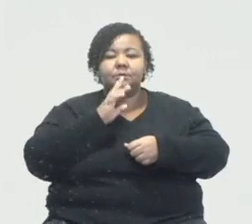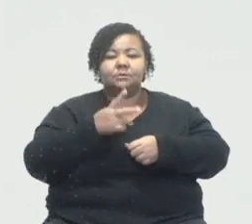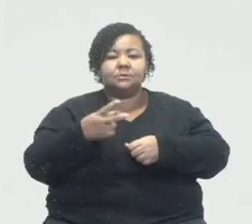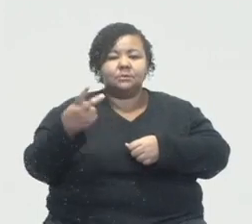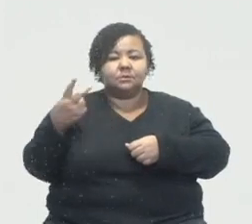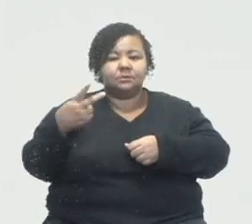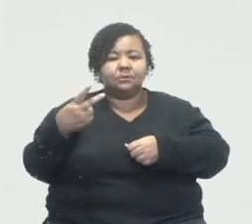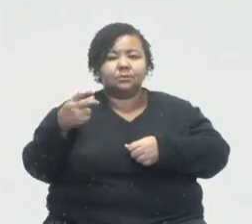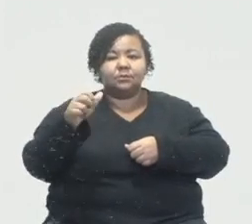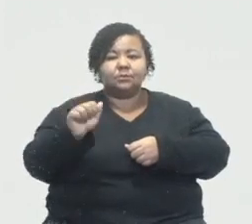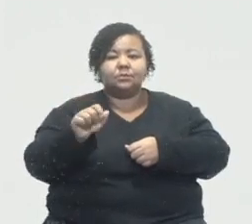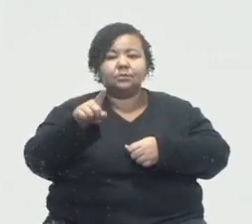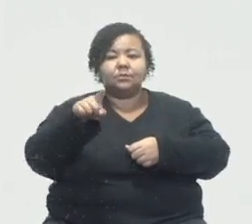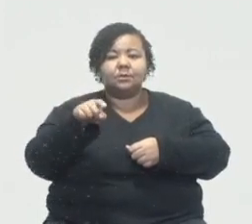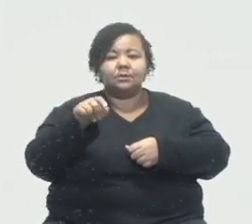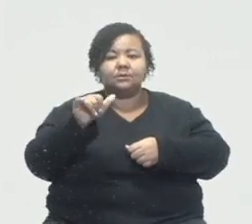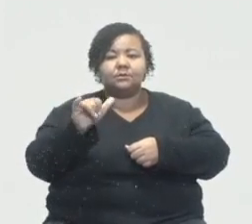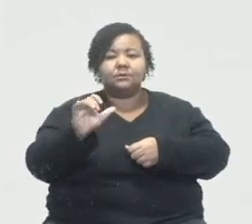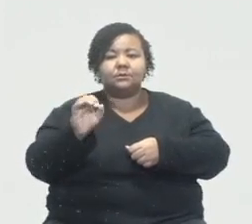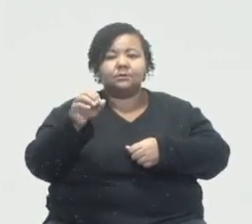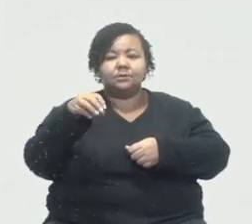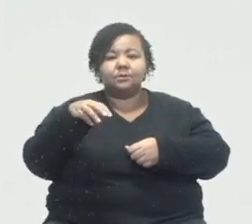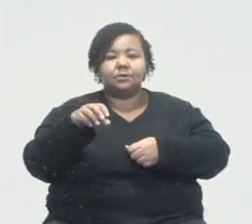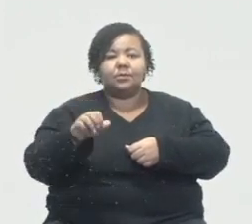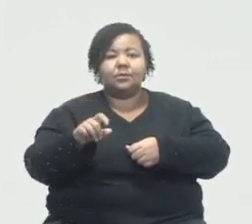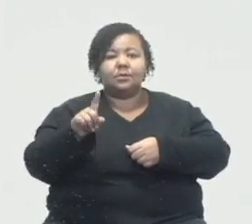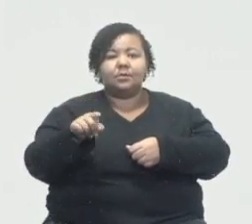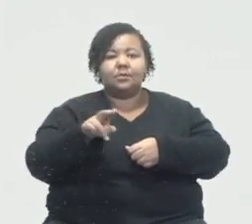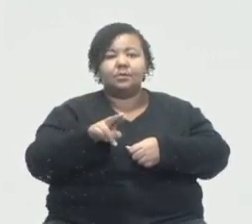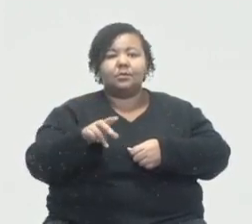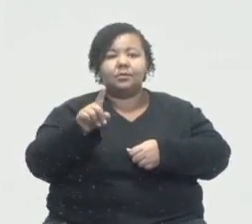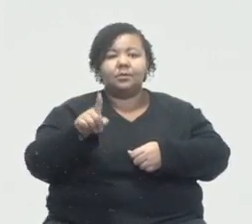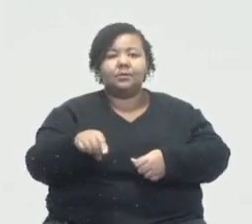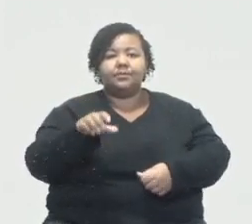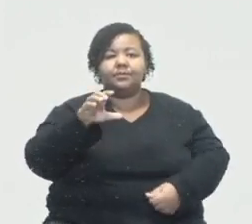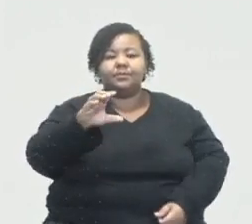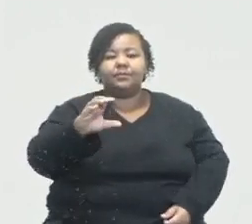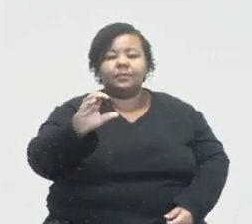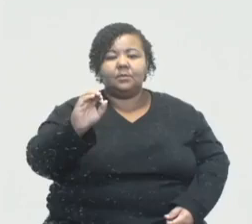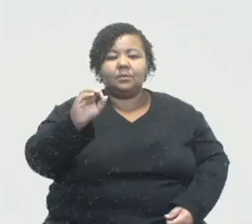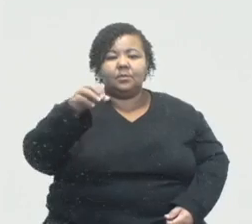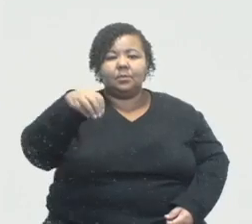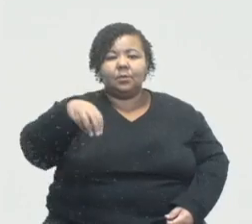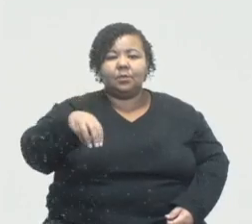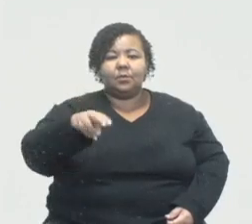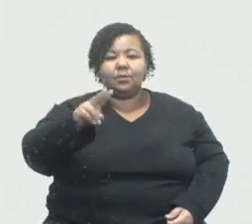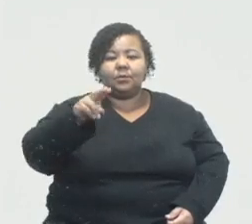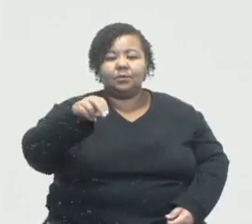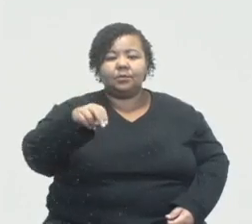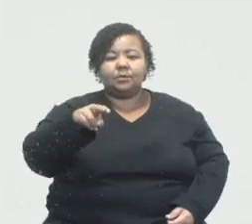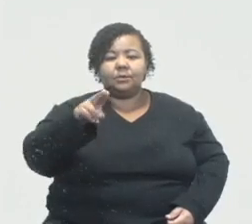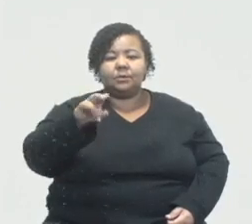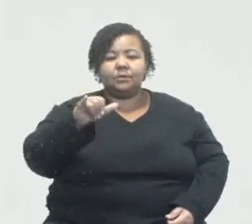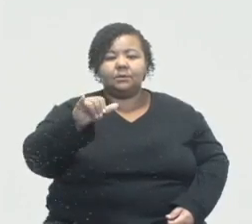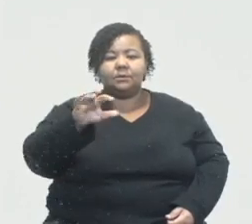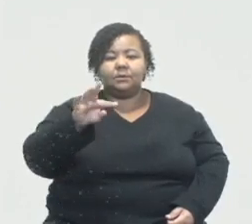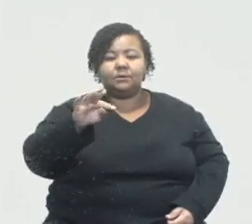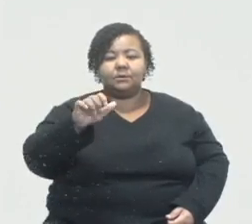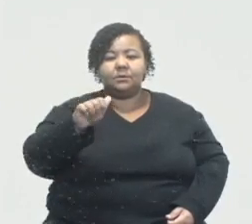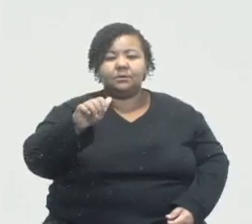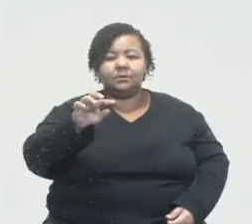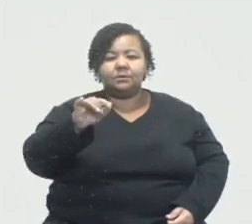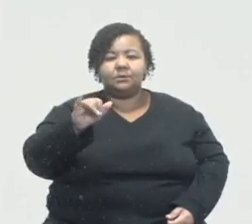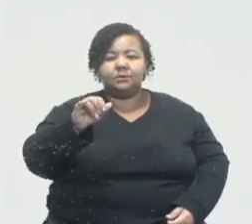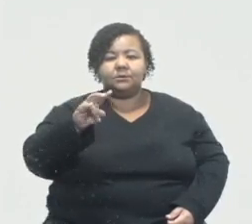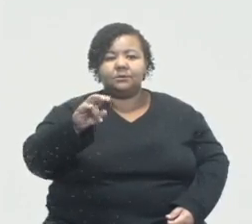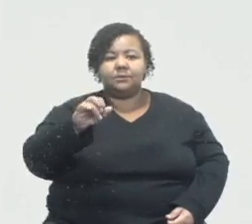segundo axioma, refere-se à comutatividade. Veja, U mais V é igual a V mais